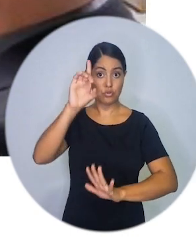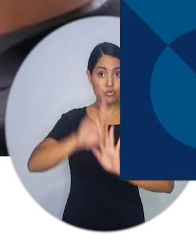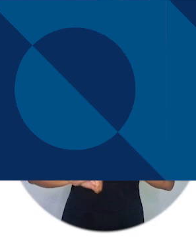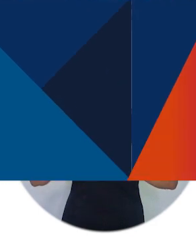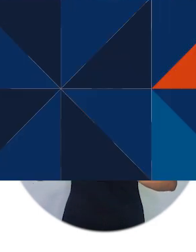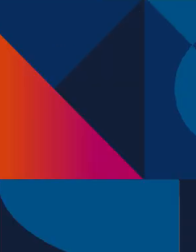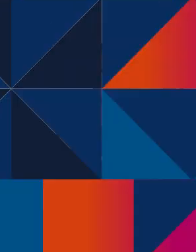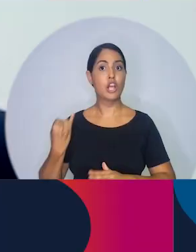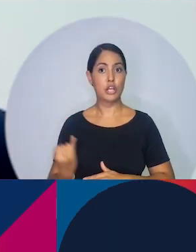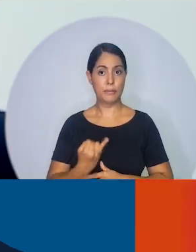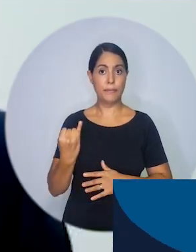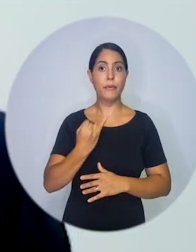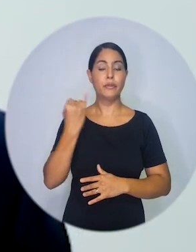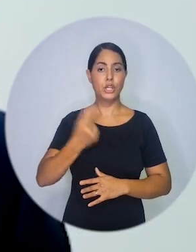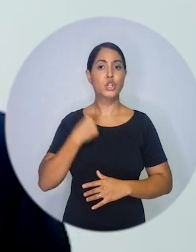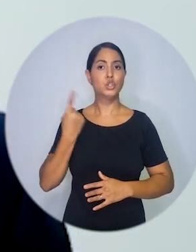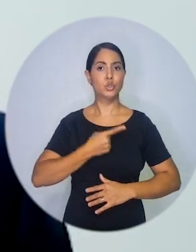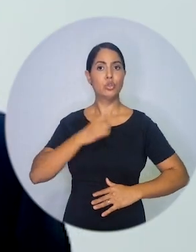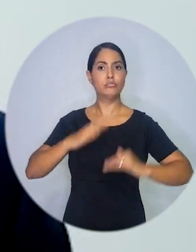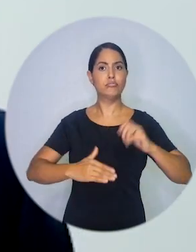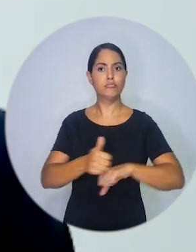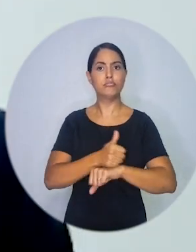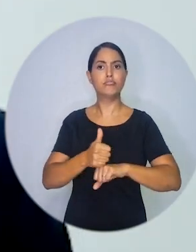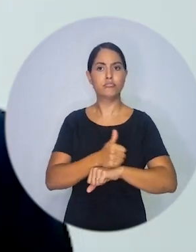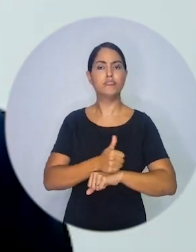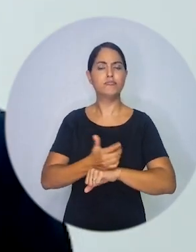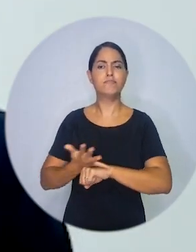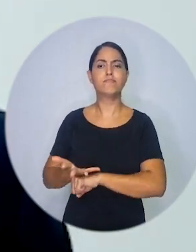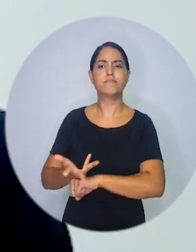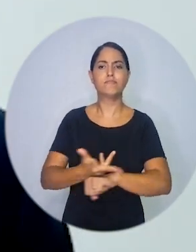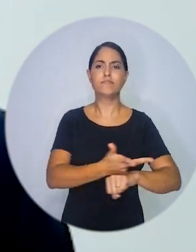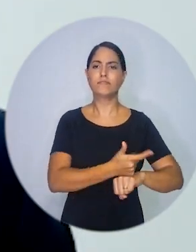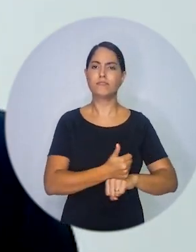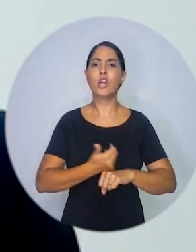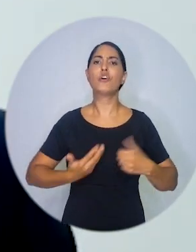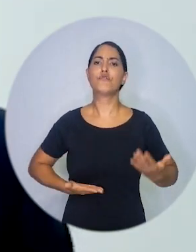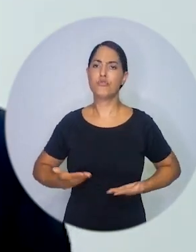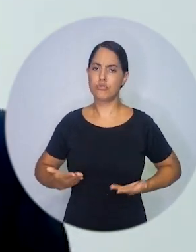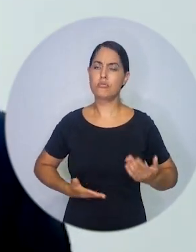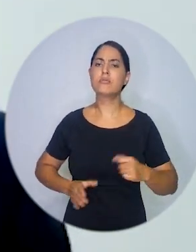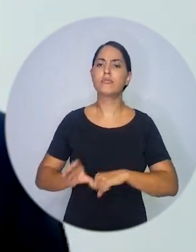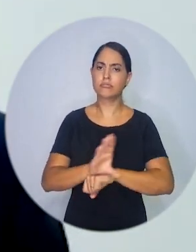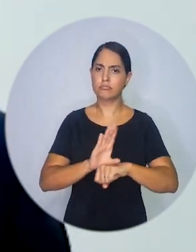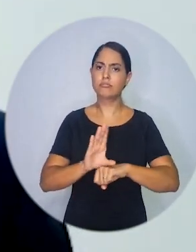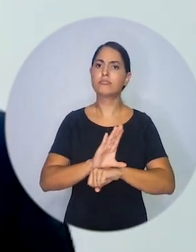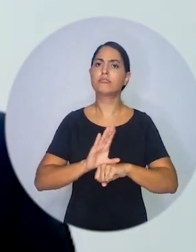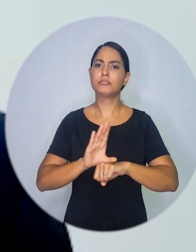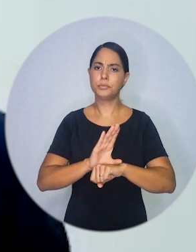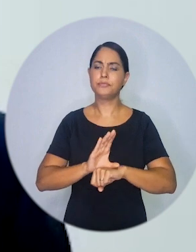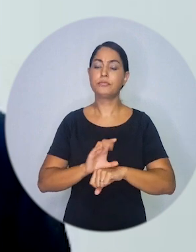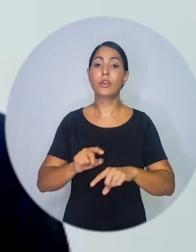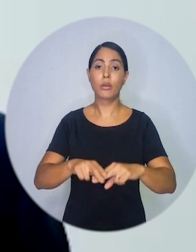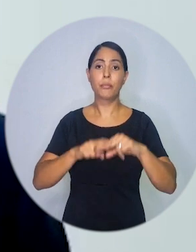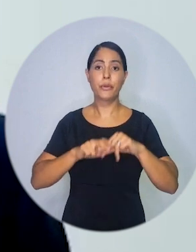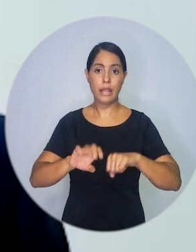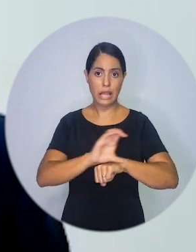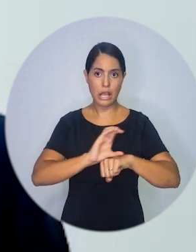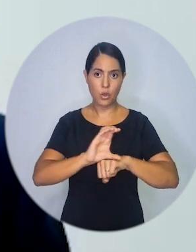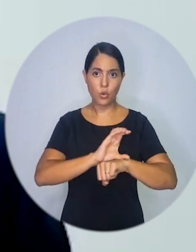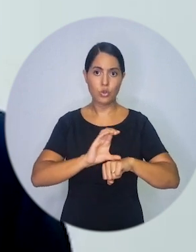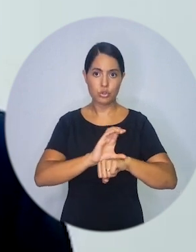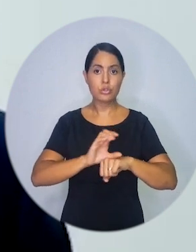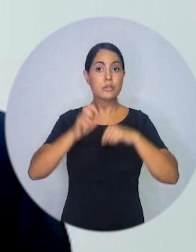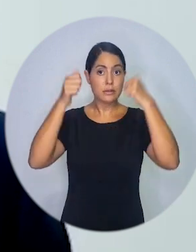prerrogativas para que o advogado possa exercer de maneira plena a sua função constitucional. A Constituição nos diz